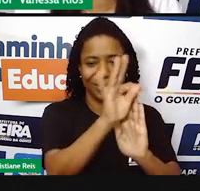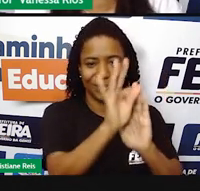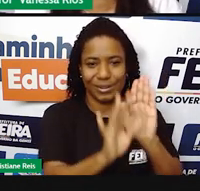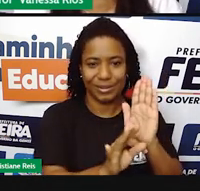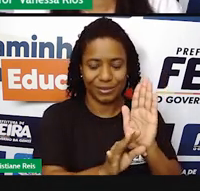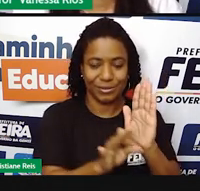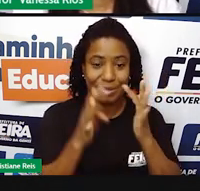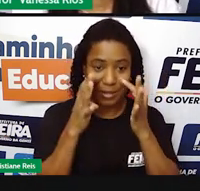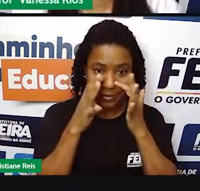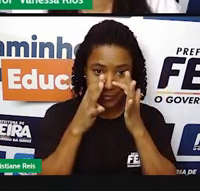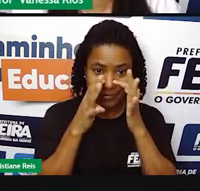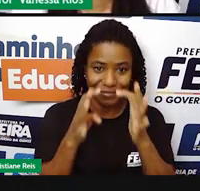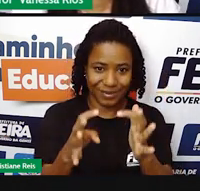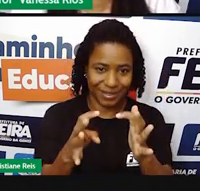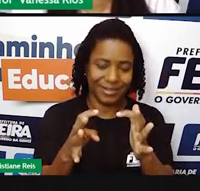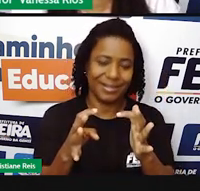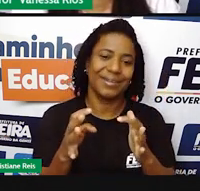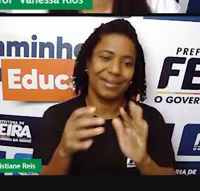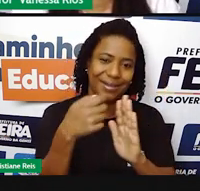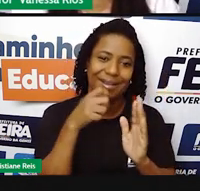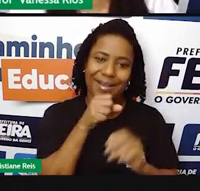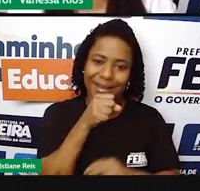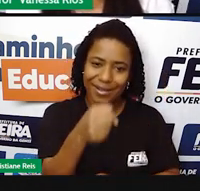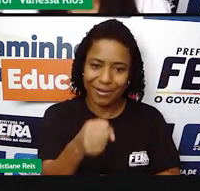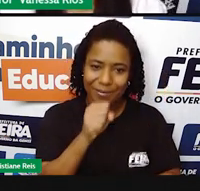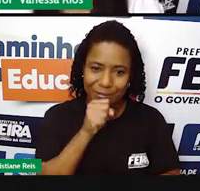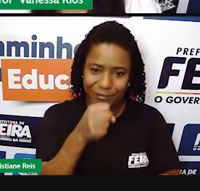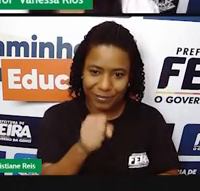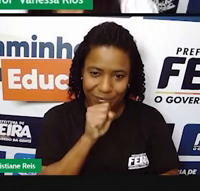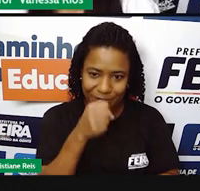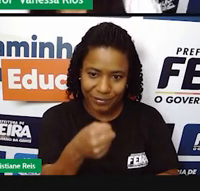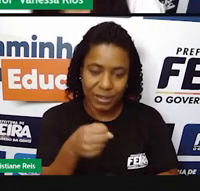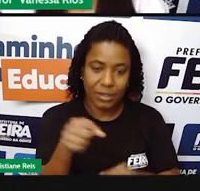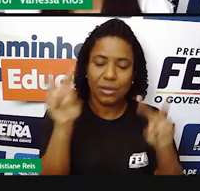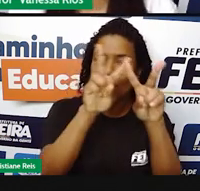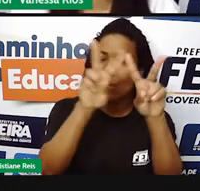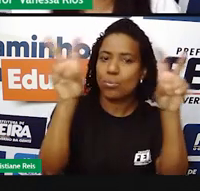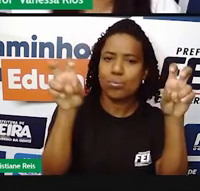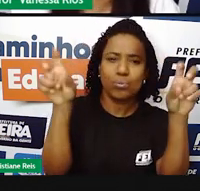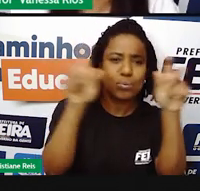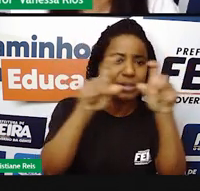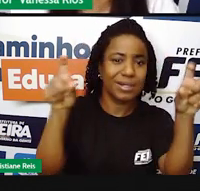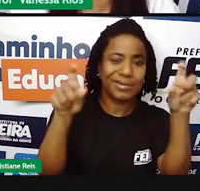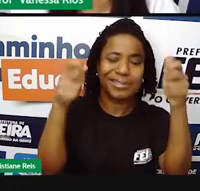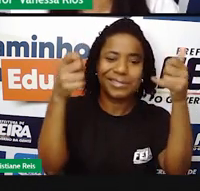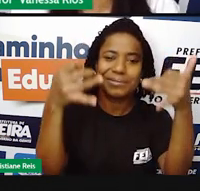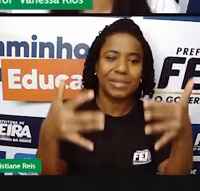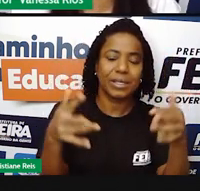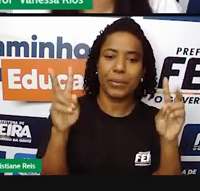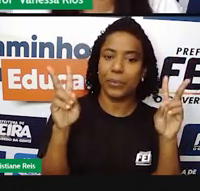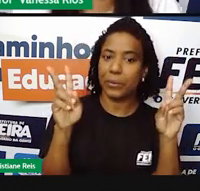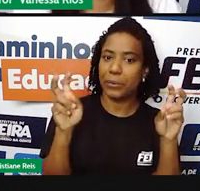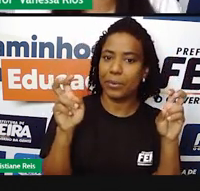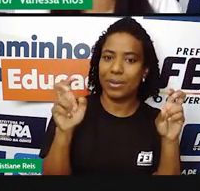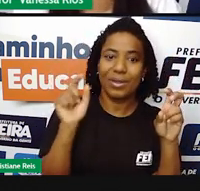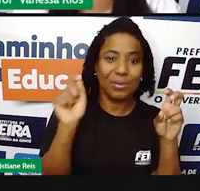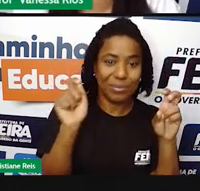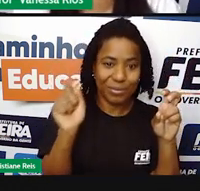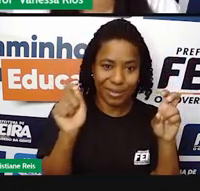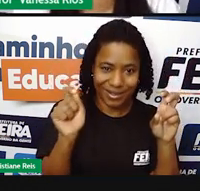aquela reportagem, se inteirando do assunto sobre o que o texto vai falar, porque o título apresenta,